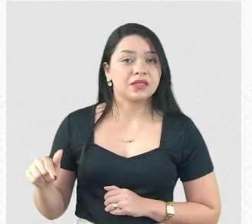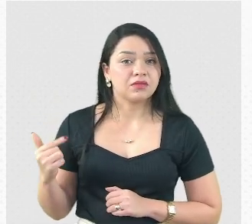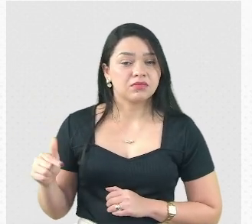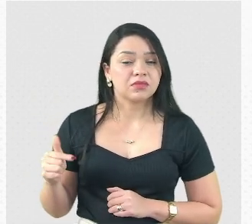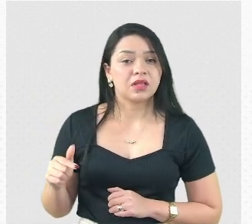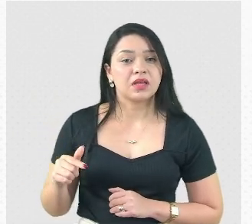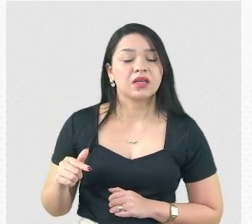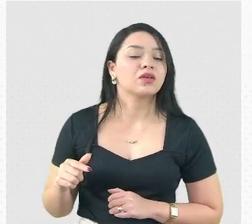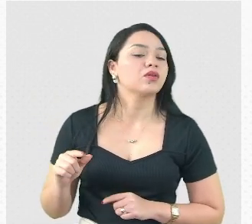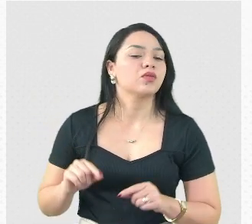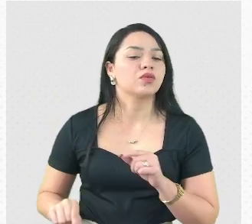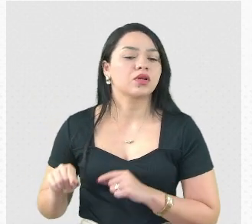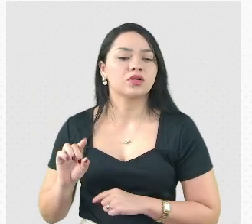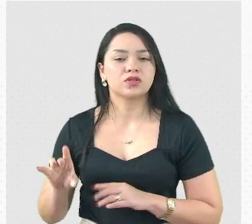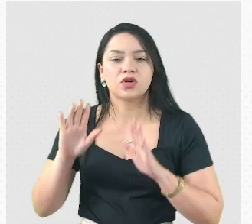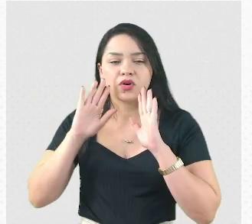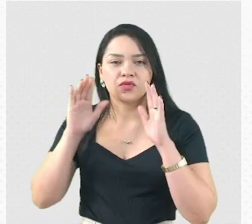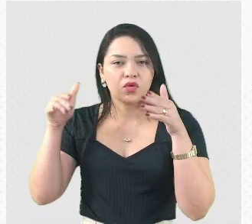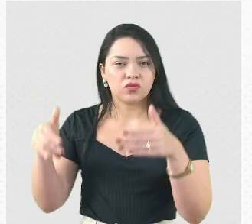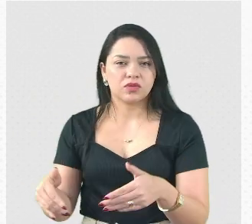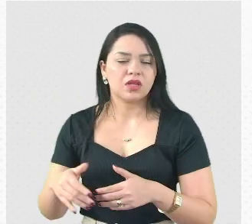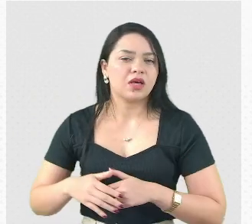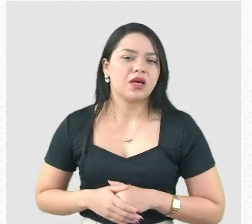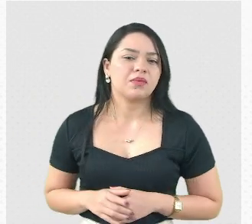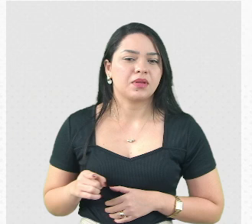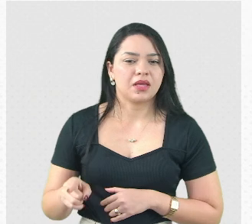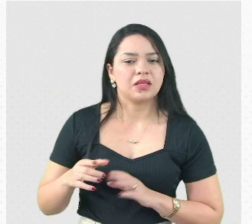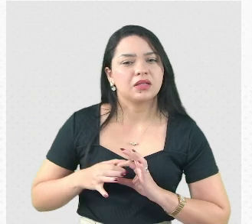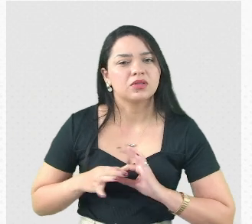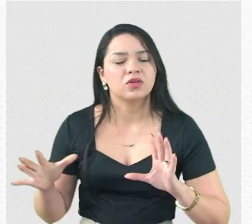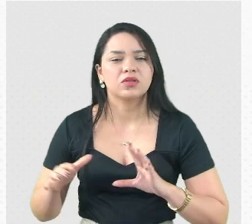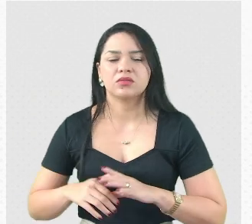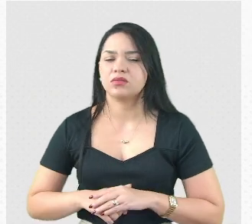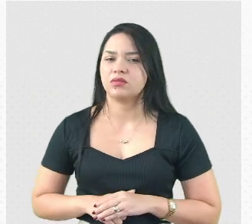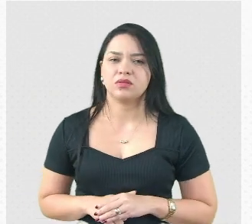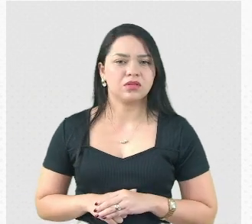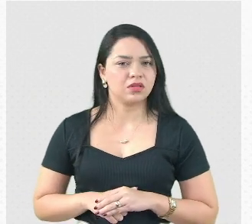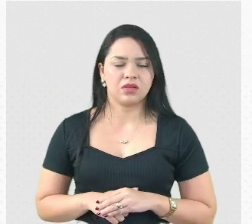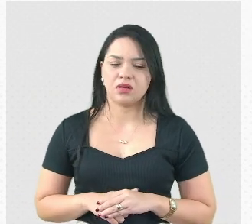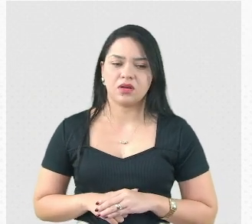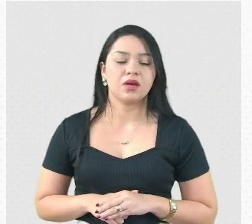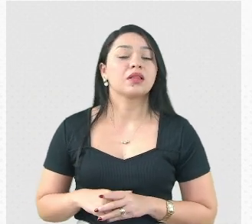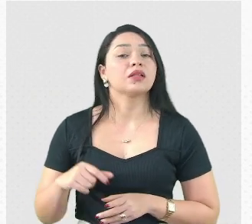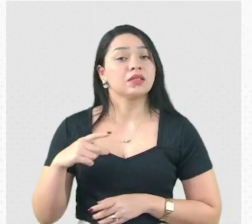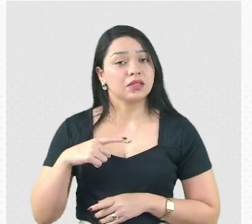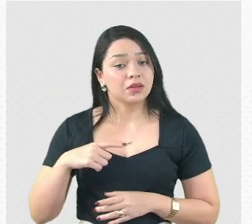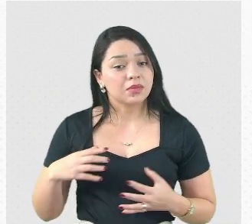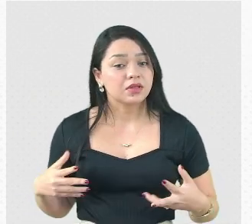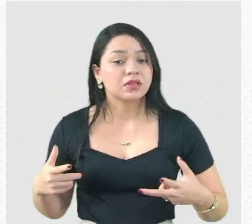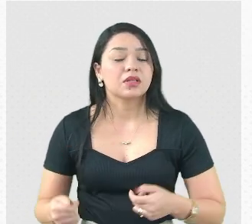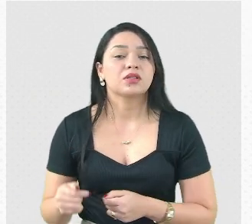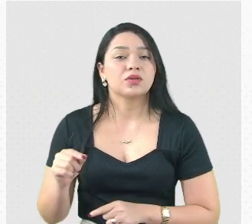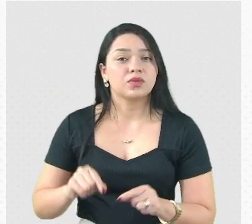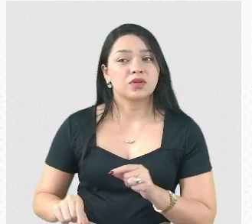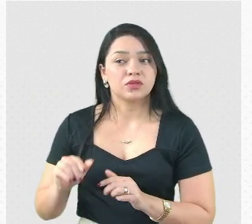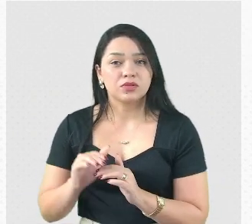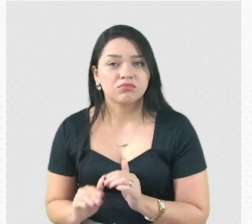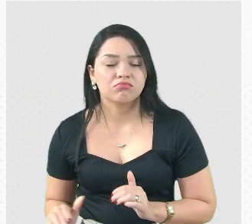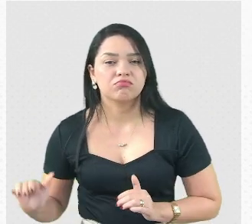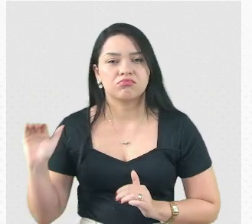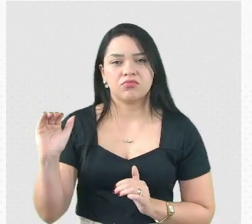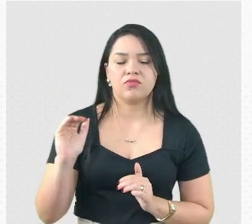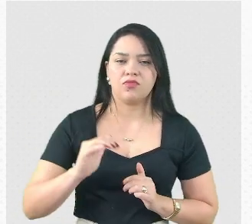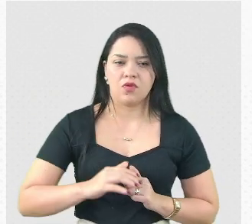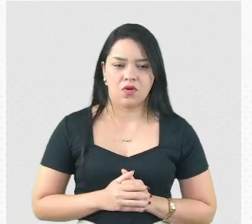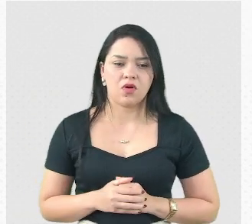aptidão física dela, né, apenas voltada para que ela seja autônoma. Ela tem uma aptidão física de alta